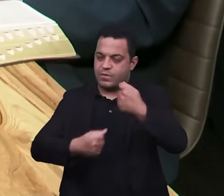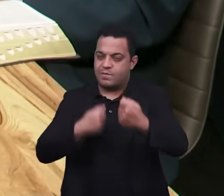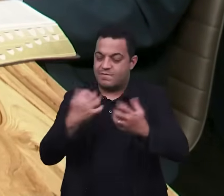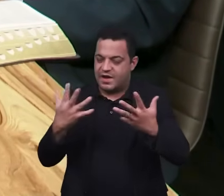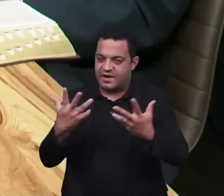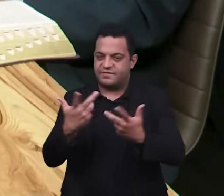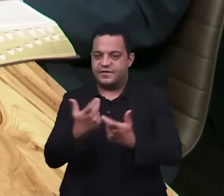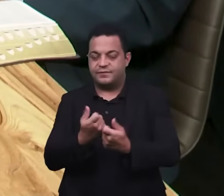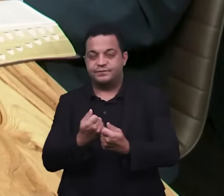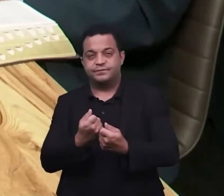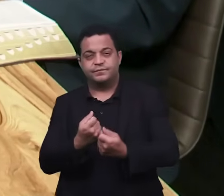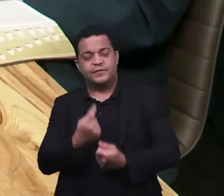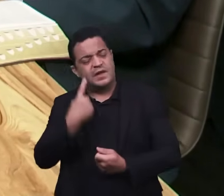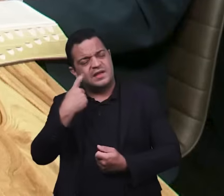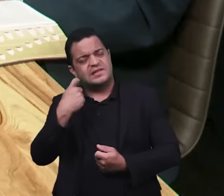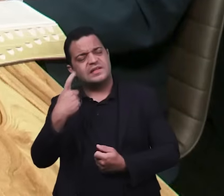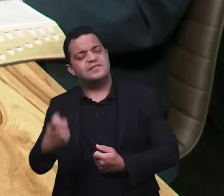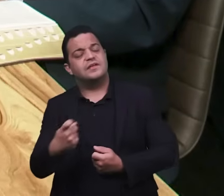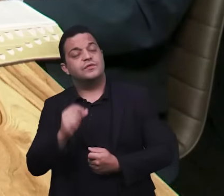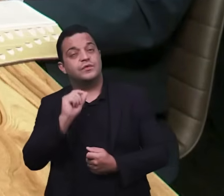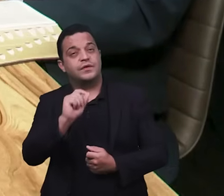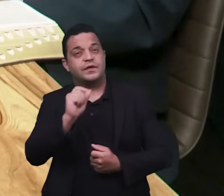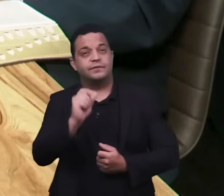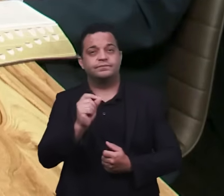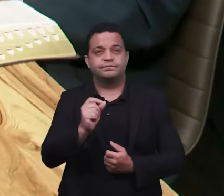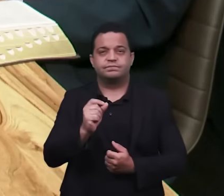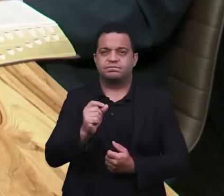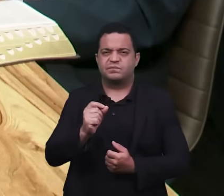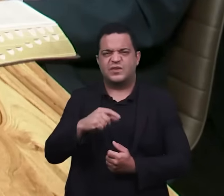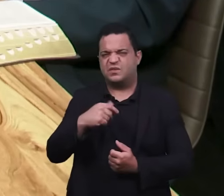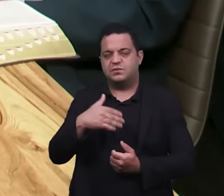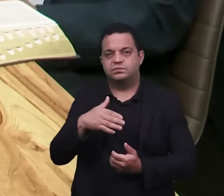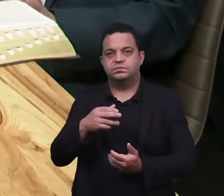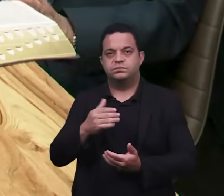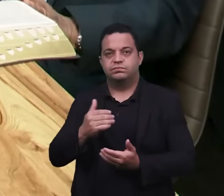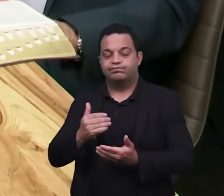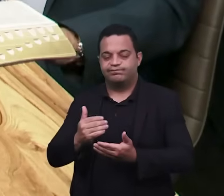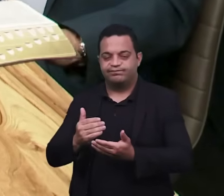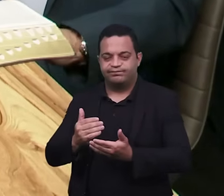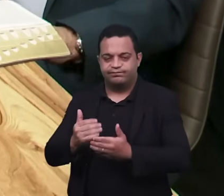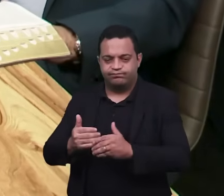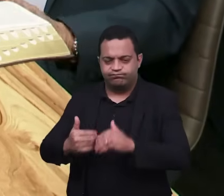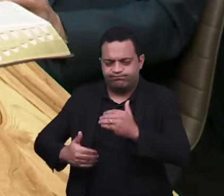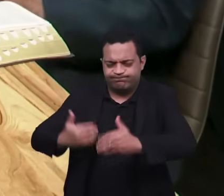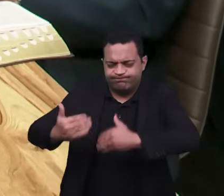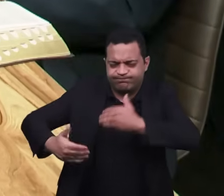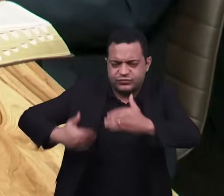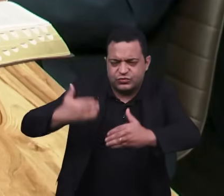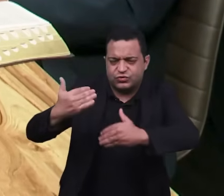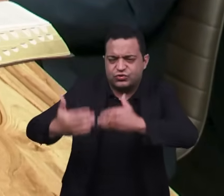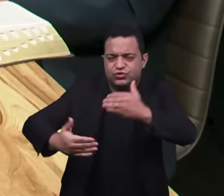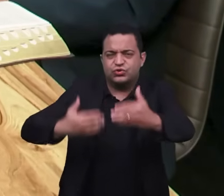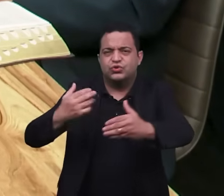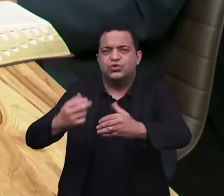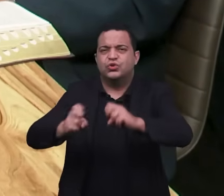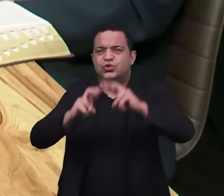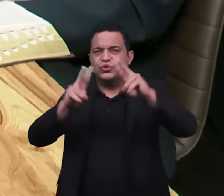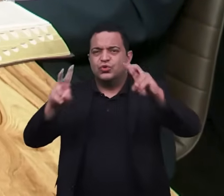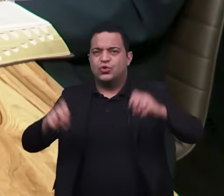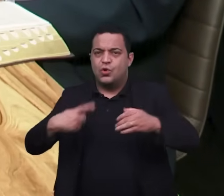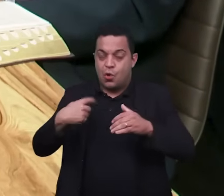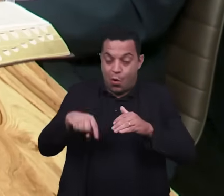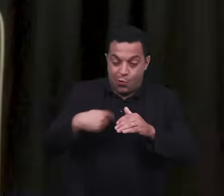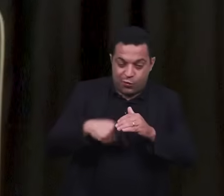isso é maravilhoso. Agora, interessante, pastor Pita, nós vamos dar continuidade agora a esse assunto, que é um assunto